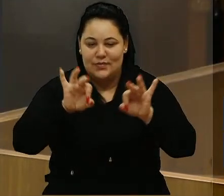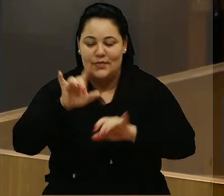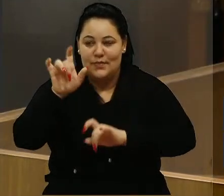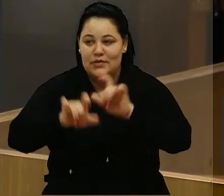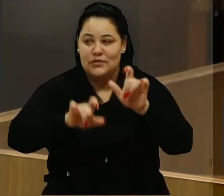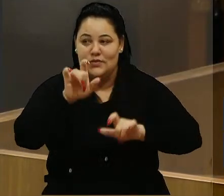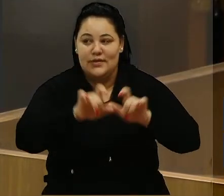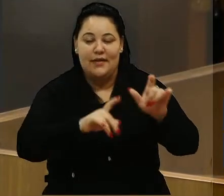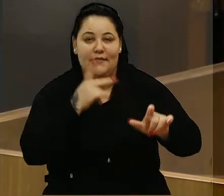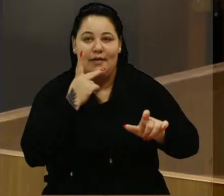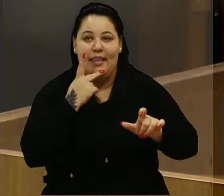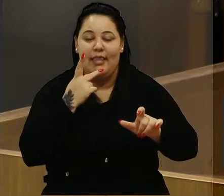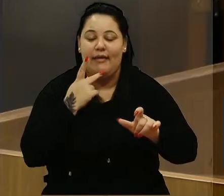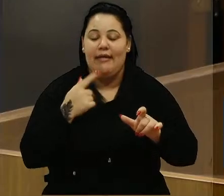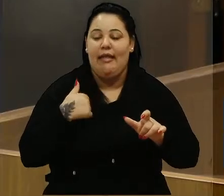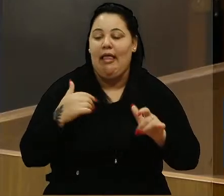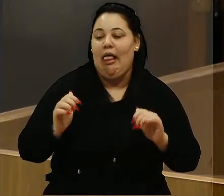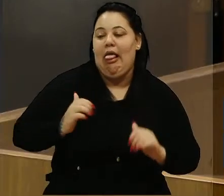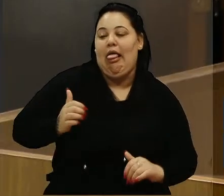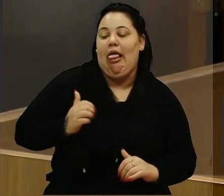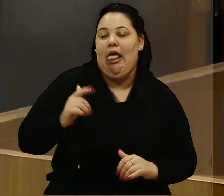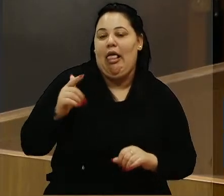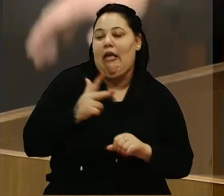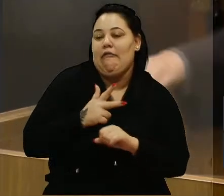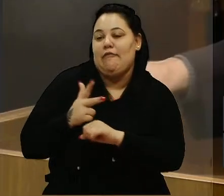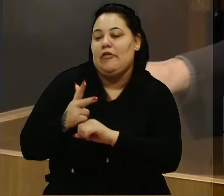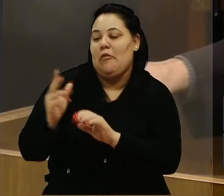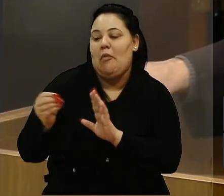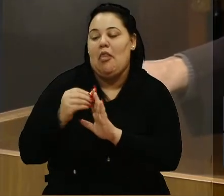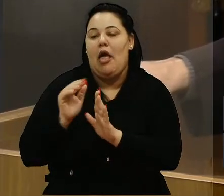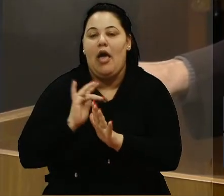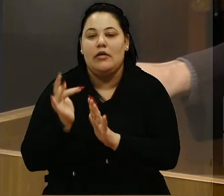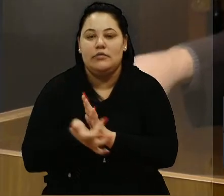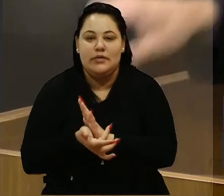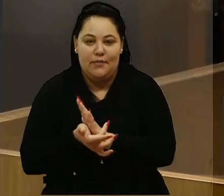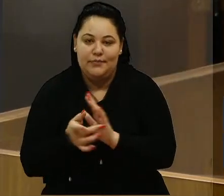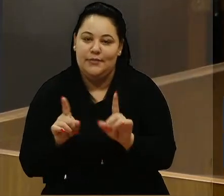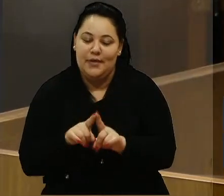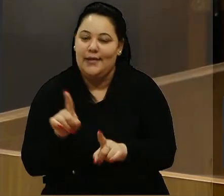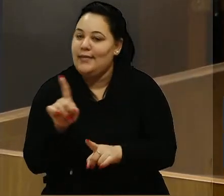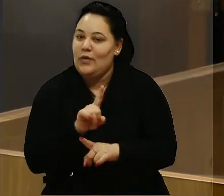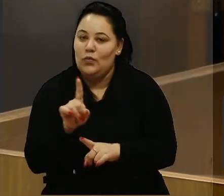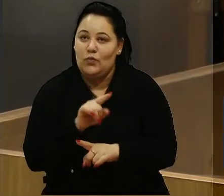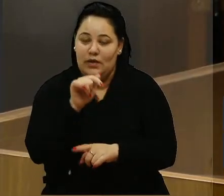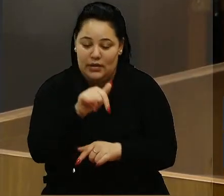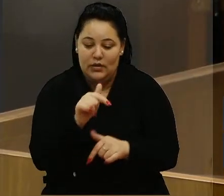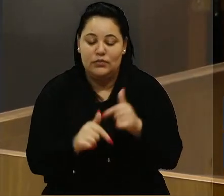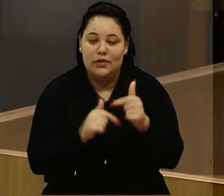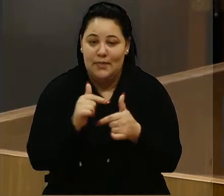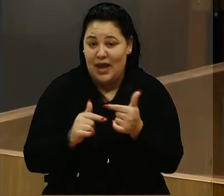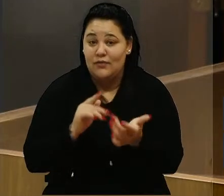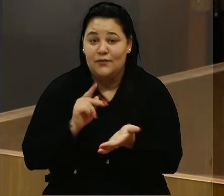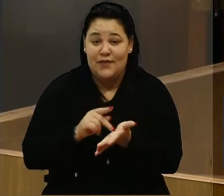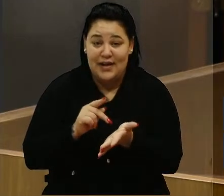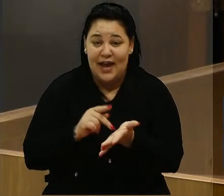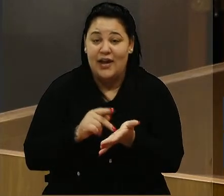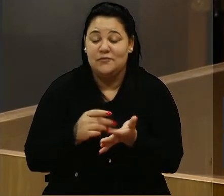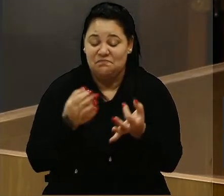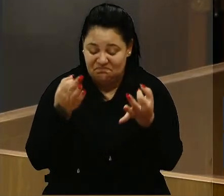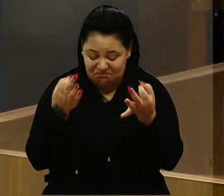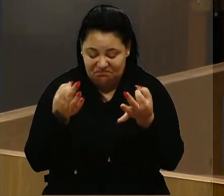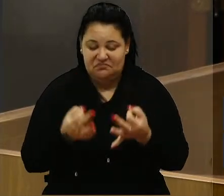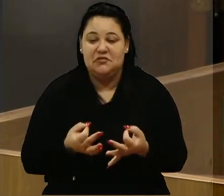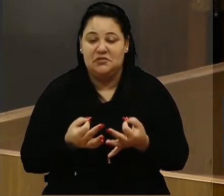promover, fazer videozinhos para largar nas redes sociais. Não, aqui é um trabalho verdadeiro, honesto,